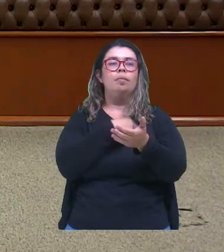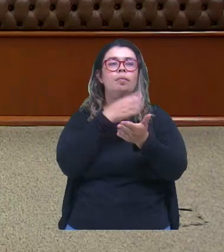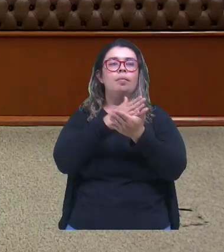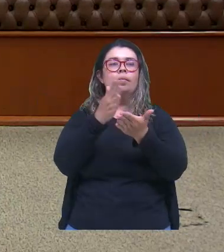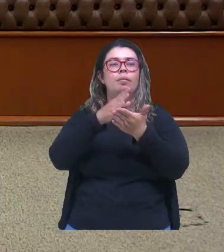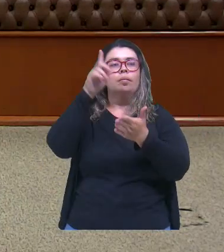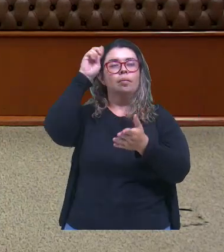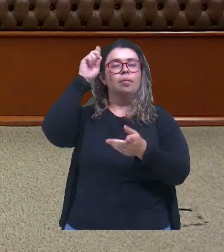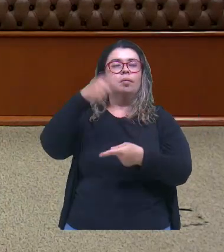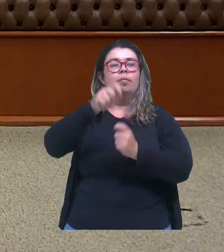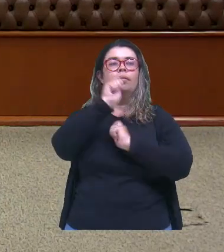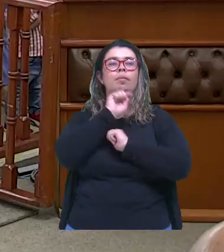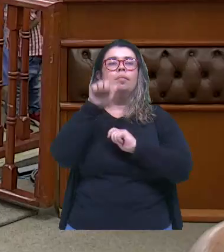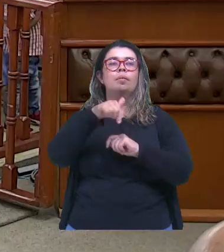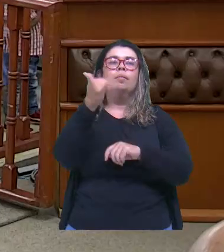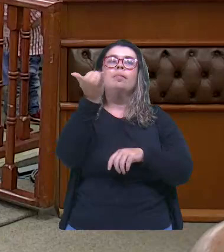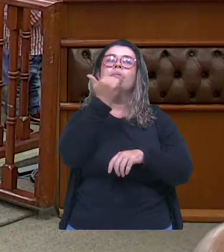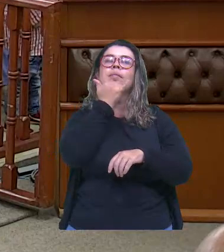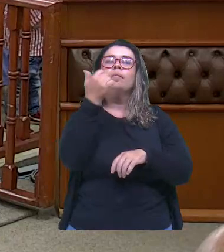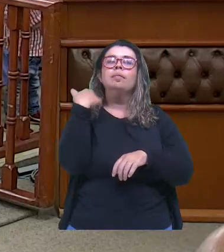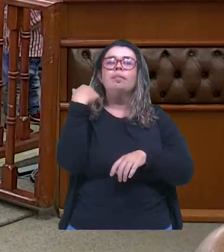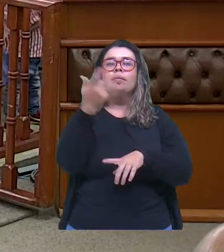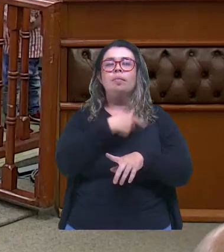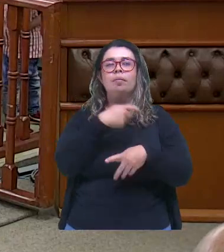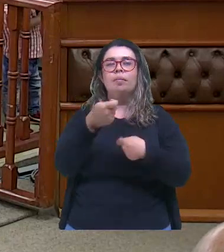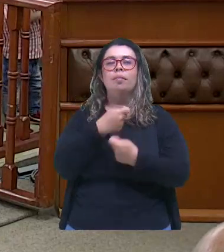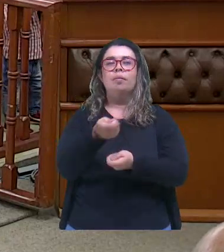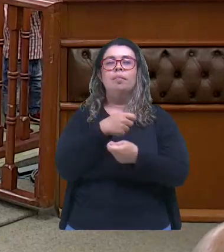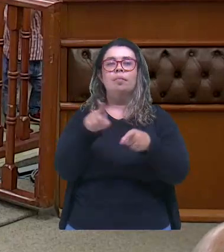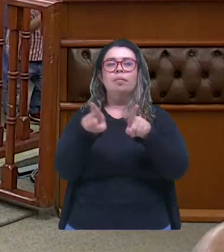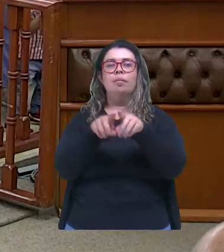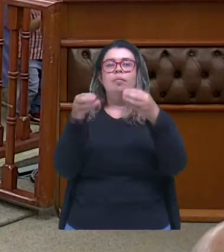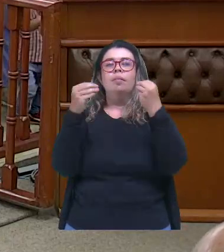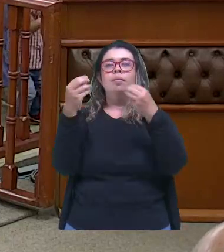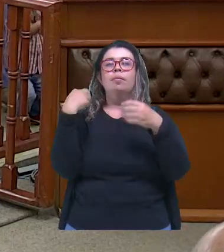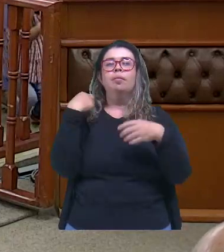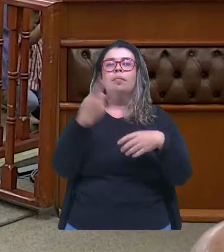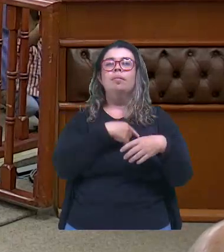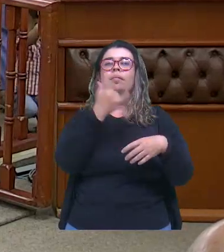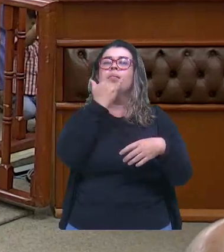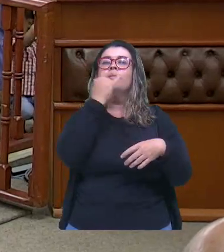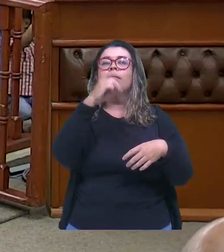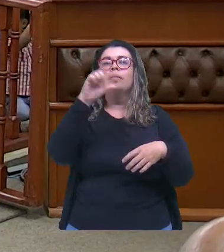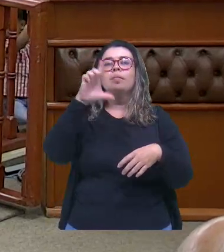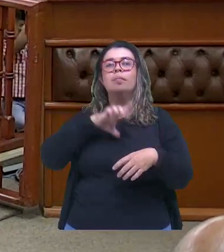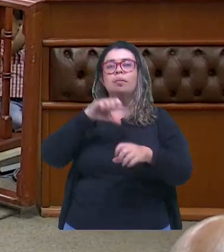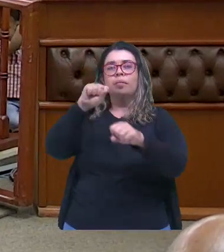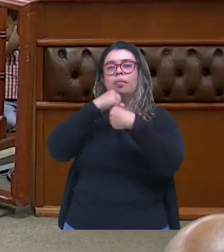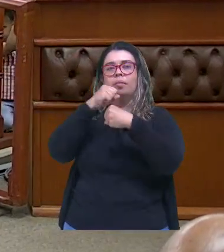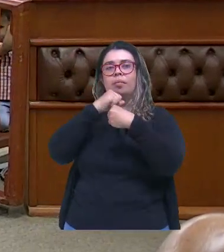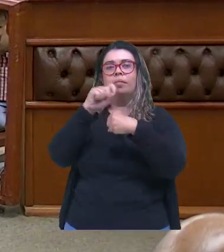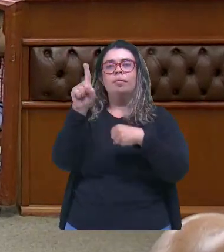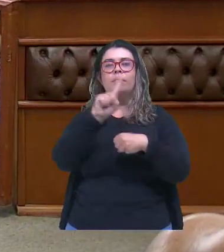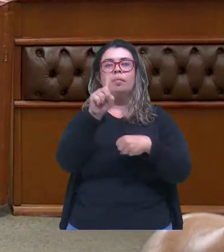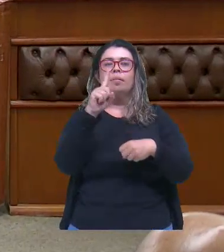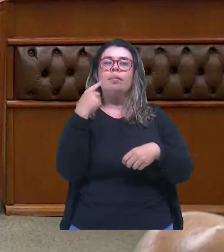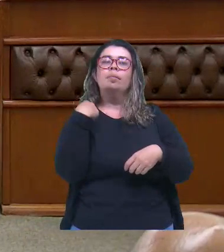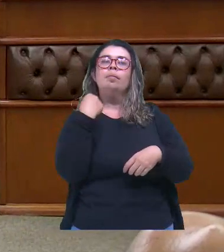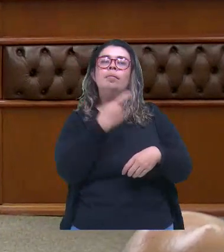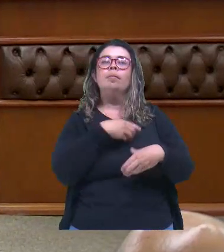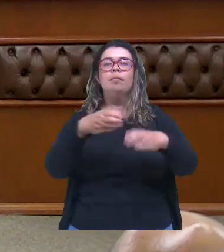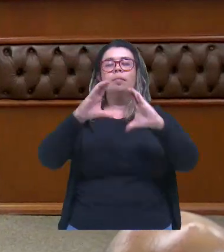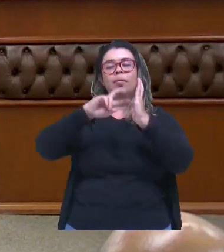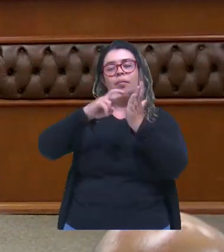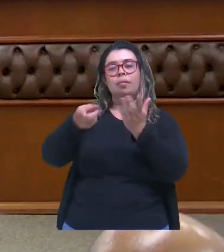nosso de cada dia nos dai hoje. Perdoa nossas dívidas, assim como nós perdoamos os nossos devedores. Não